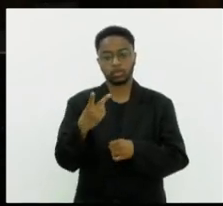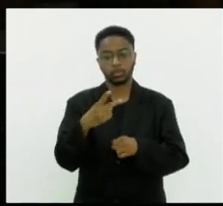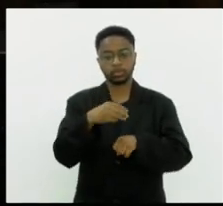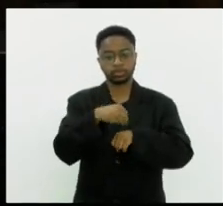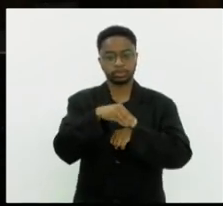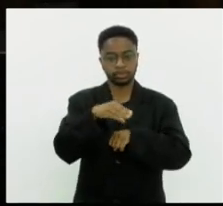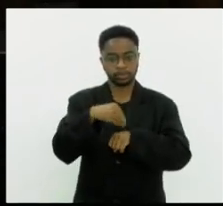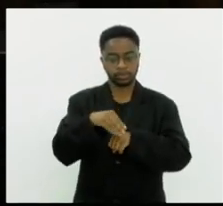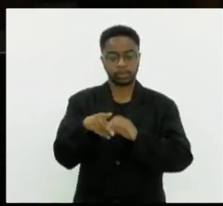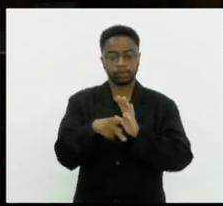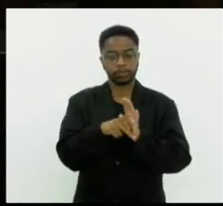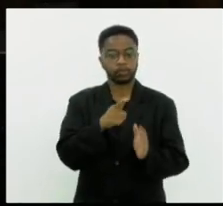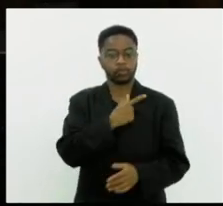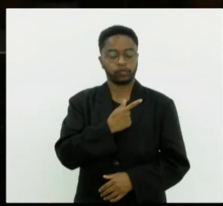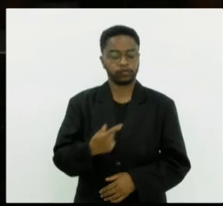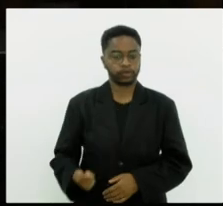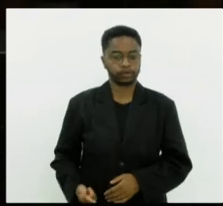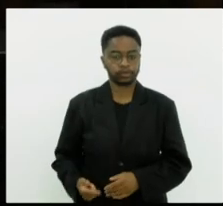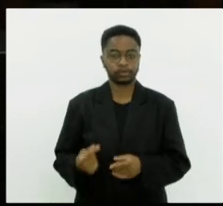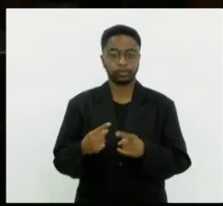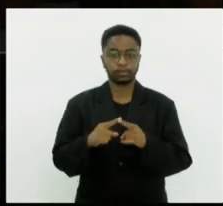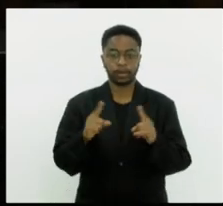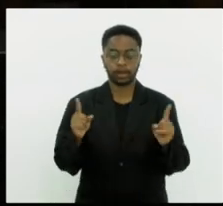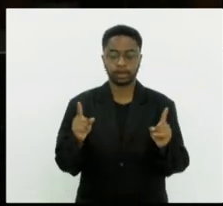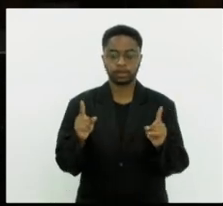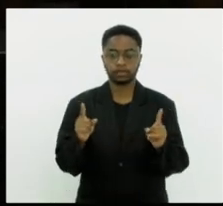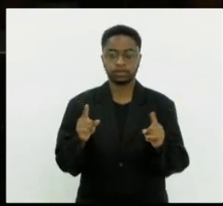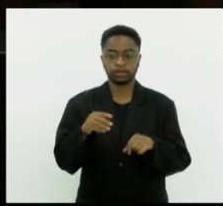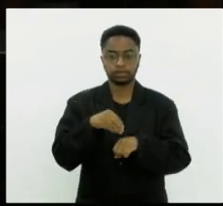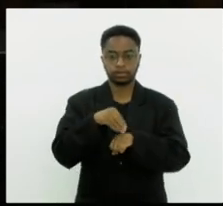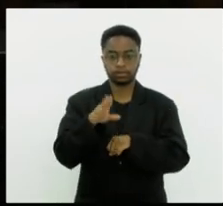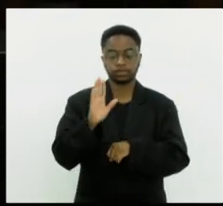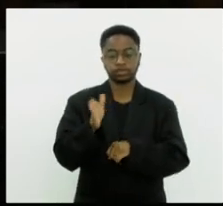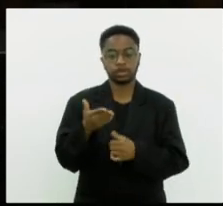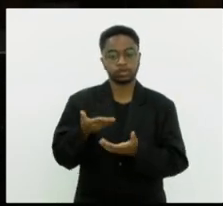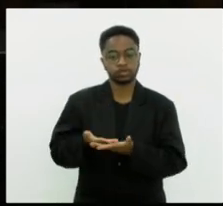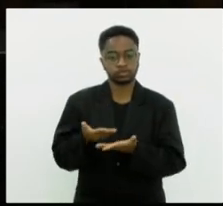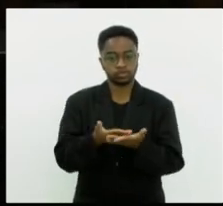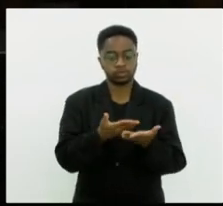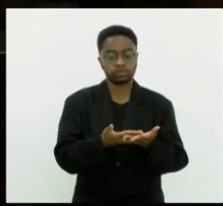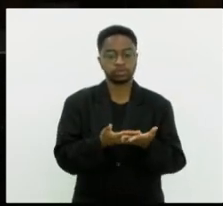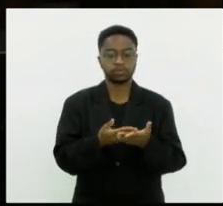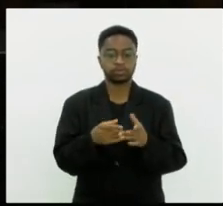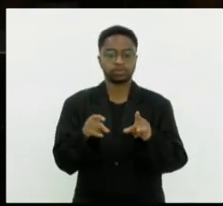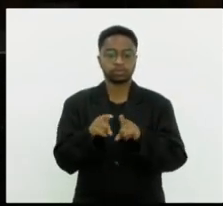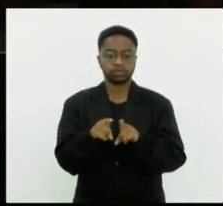governo, mensagens essas que foram estudadas, que foram